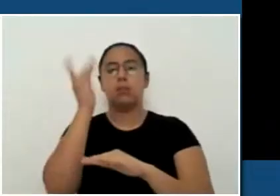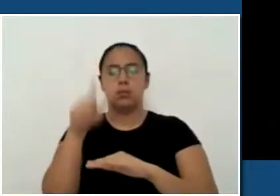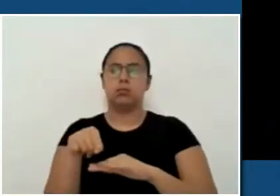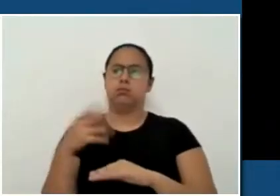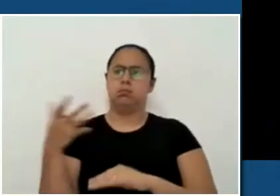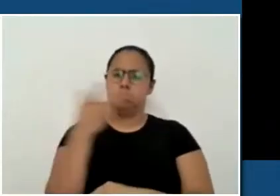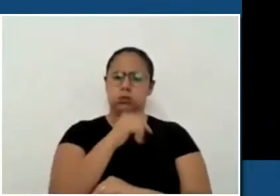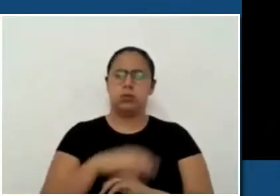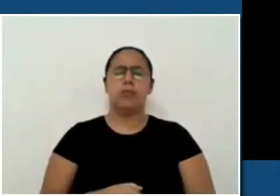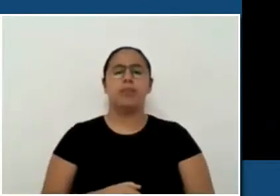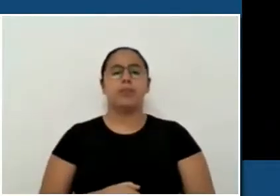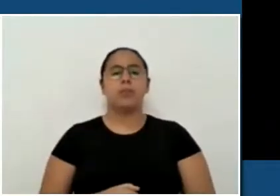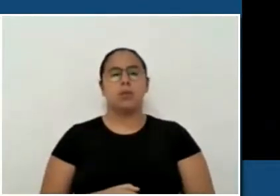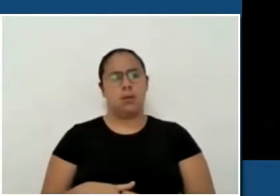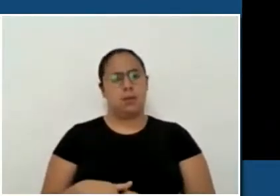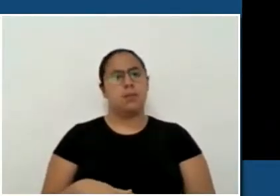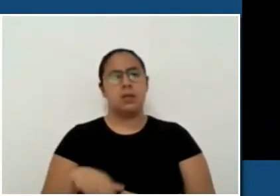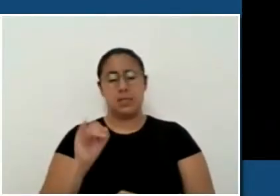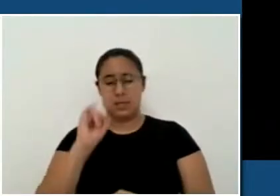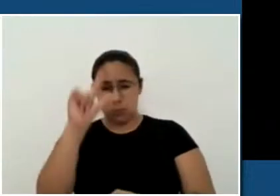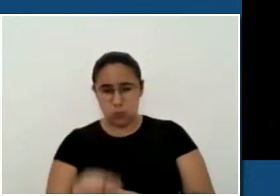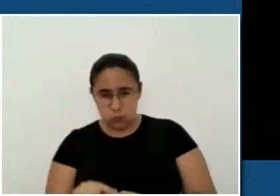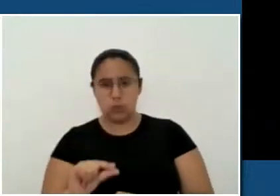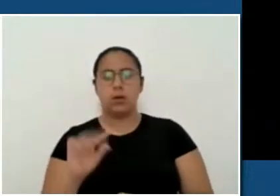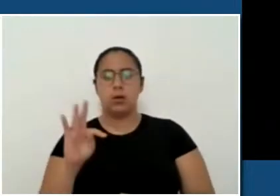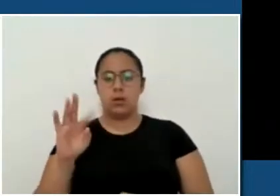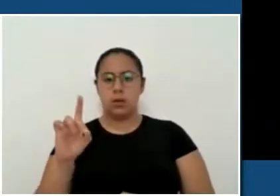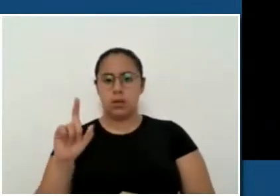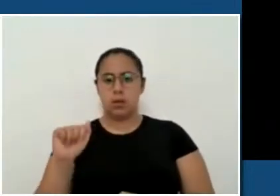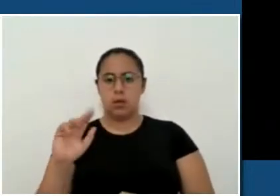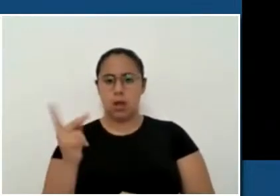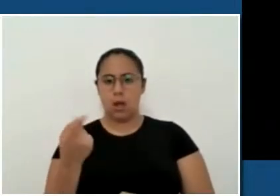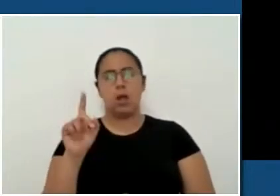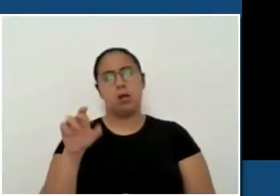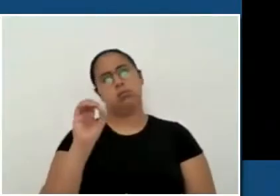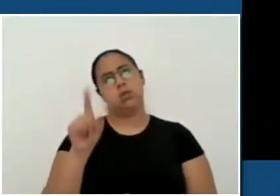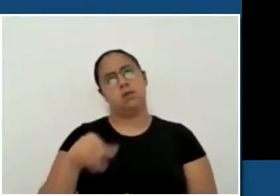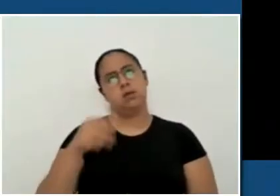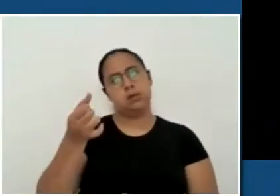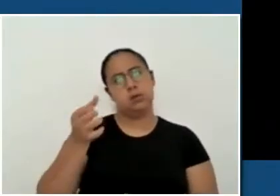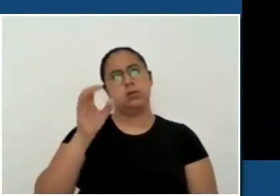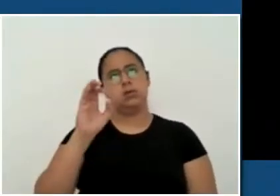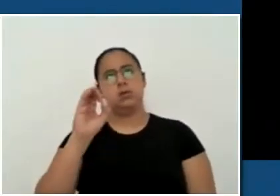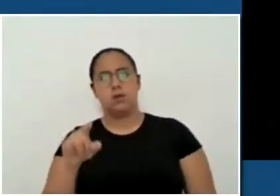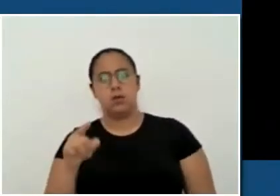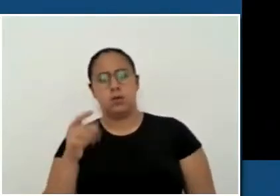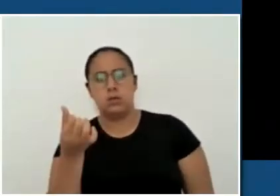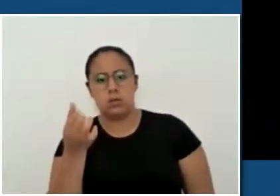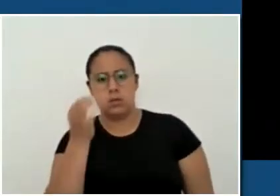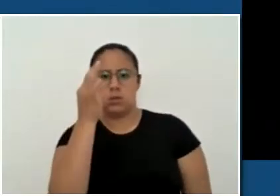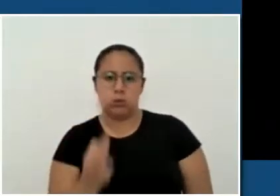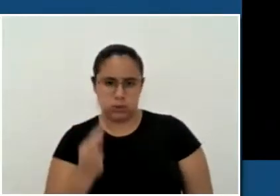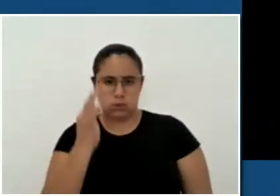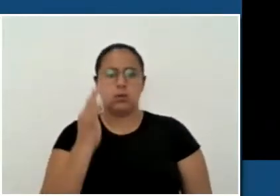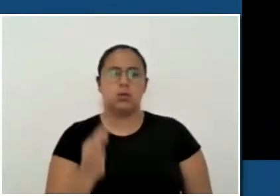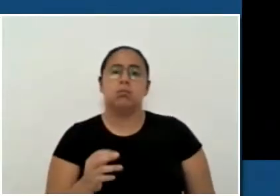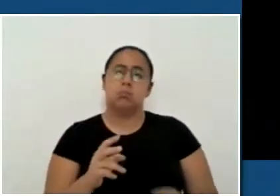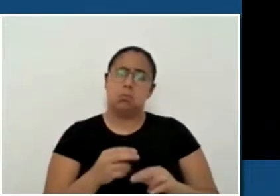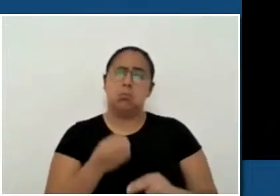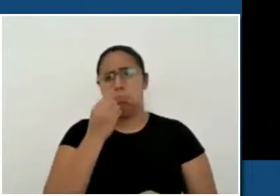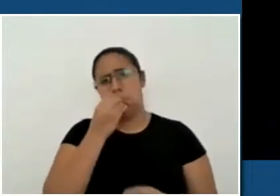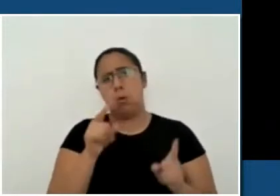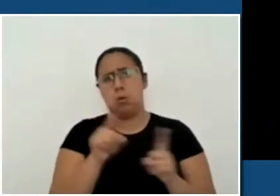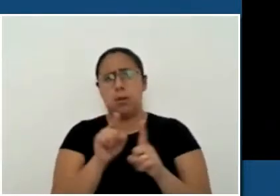ele é menor, é 0,6, 0,7. Mas mesmo assim é um bom tamanho de efeito. Então, muitos